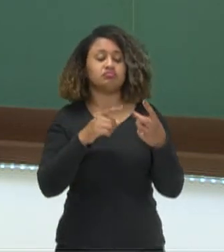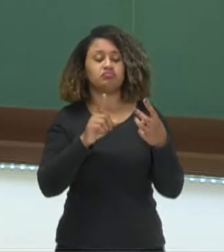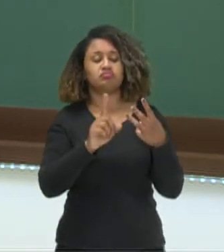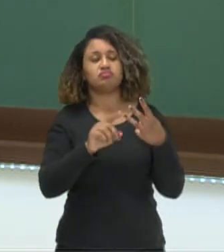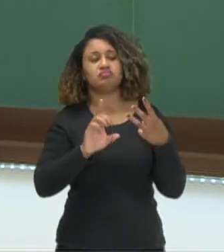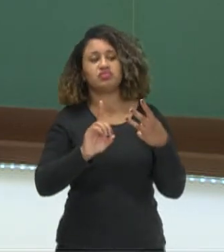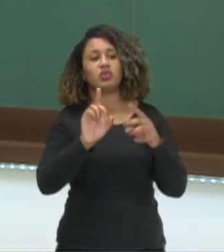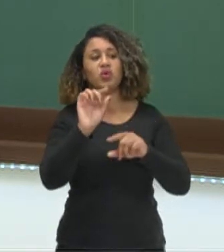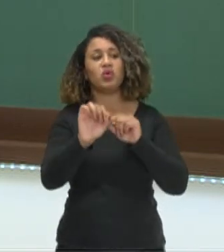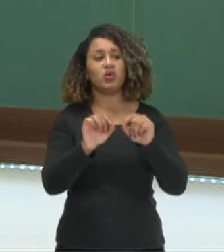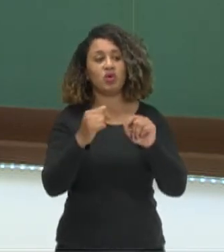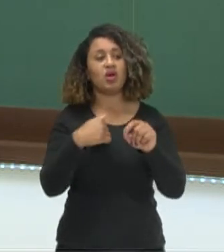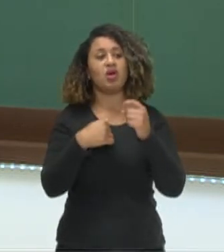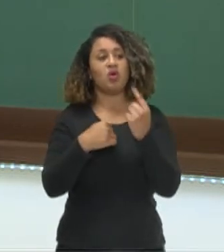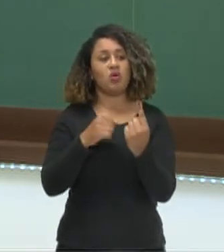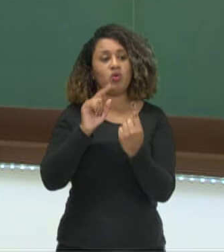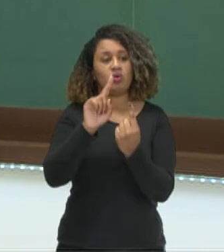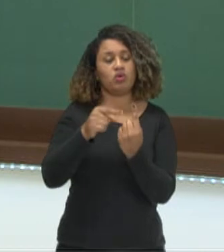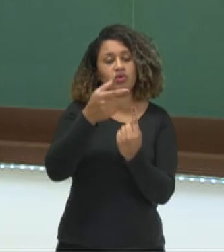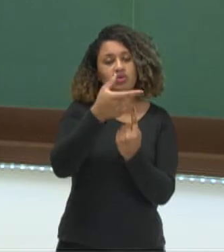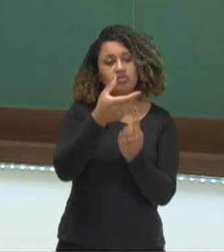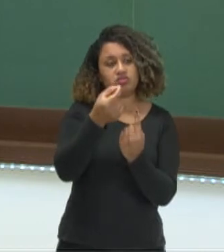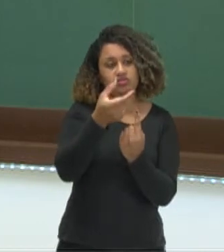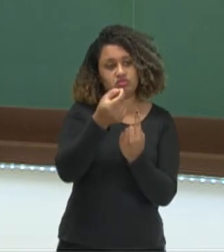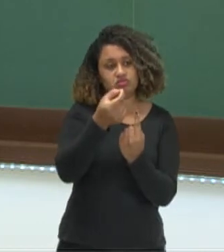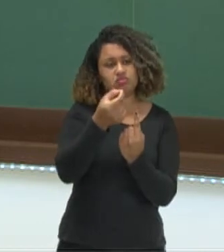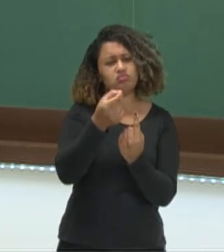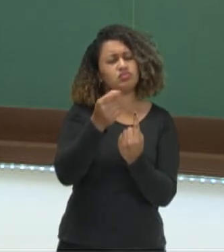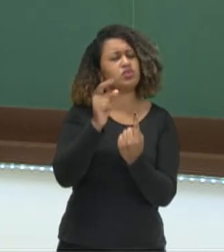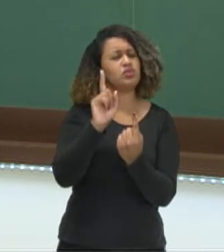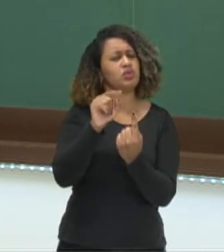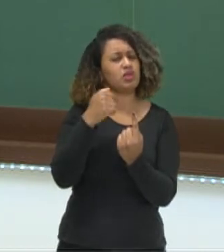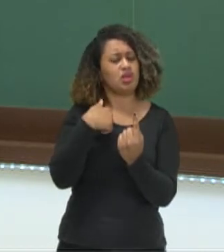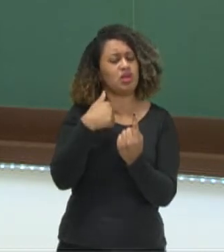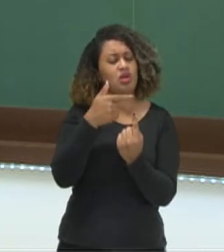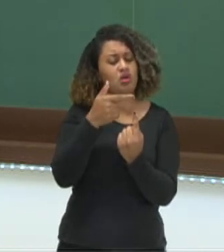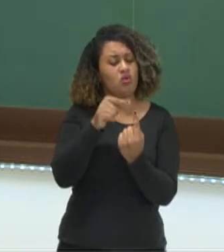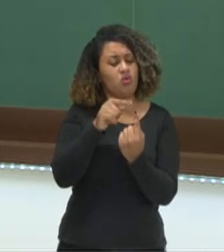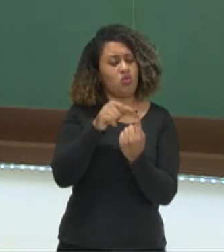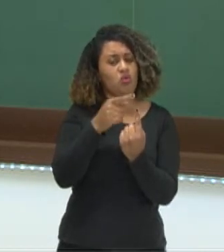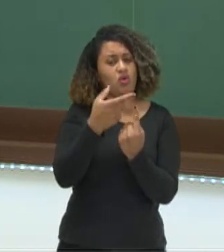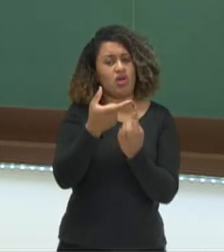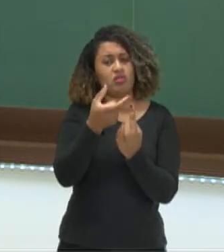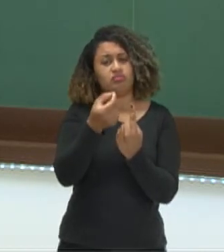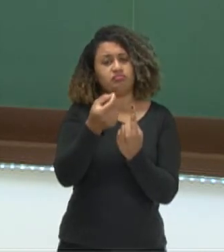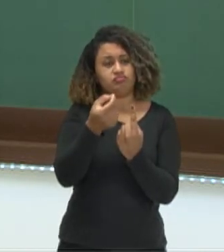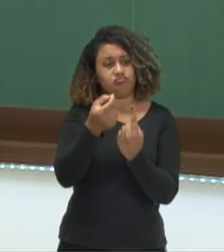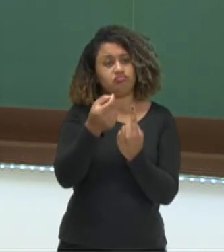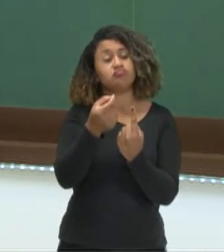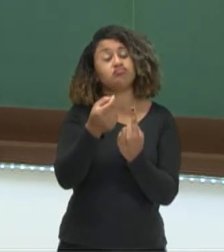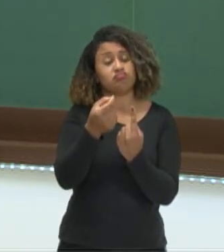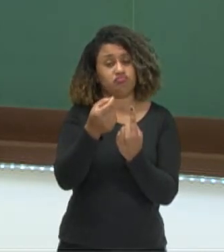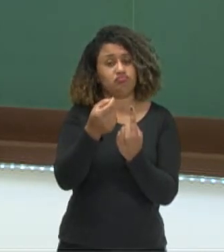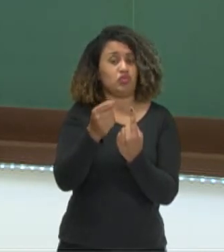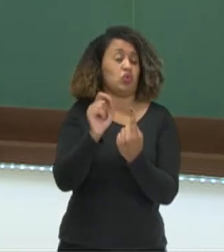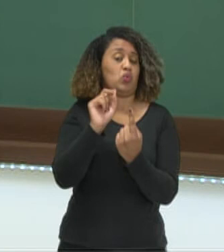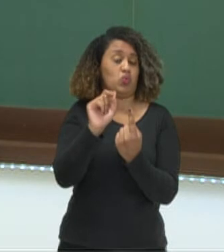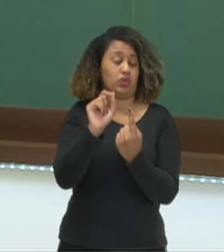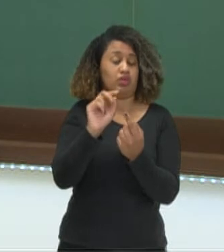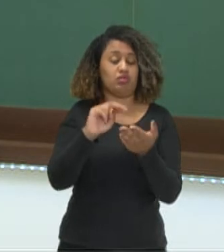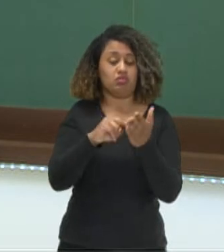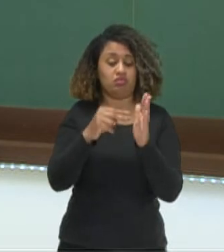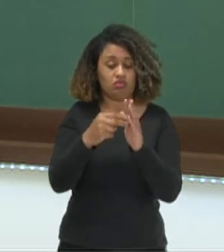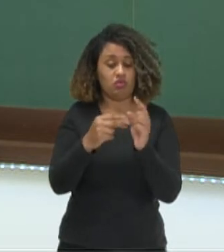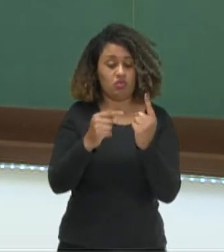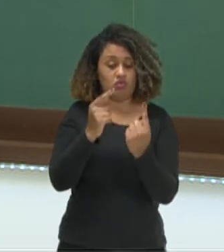1 elevado à 20ª potência. Pessoal, é 1 elevado a 20. E é claro que 1 elevado